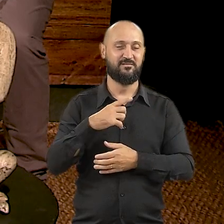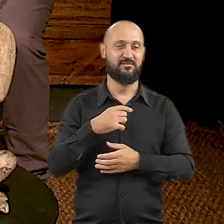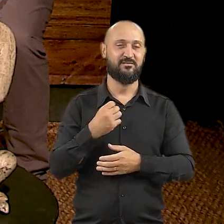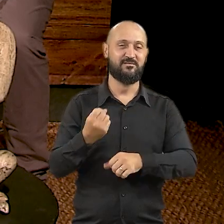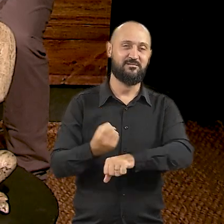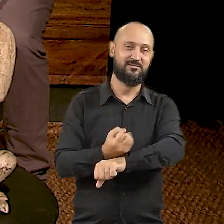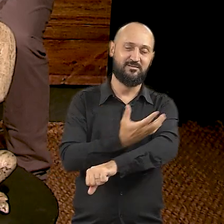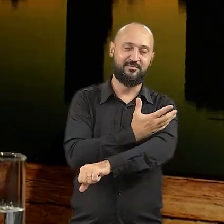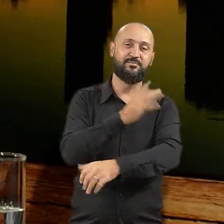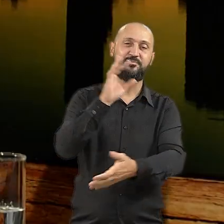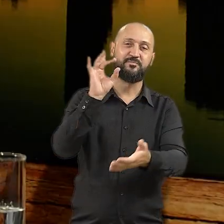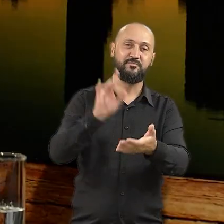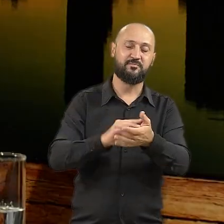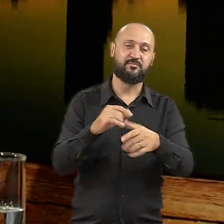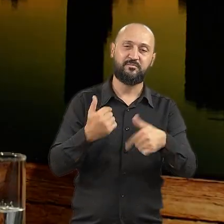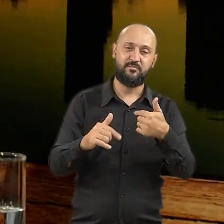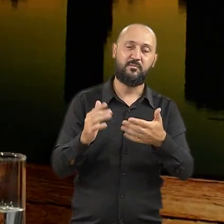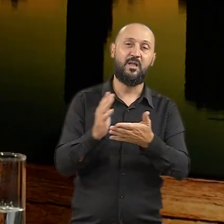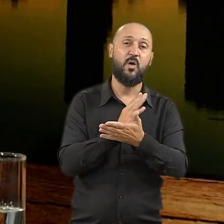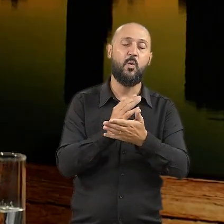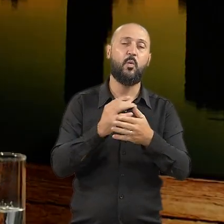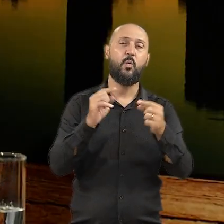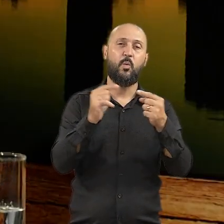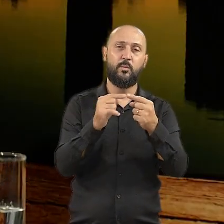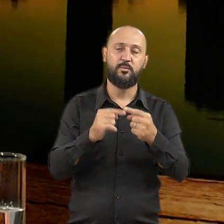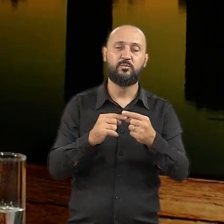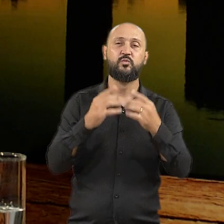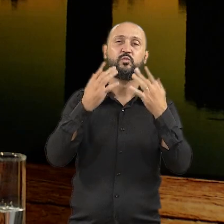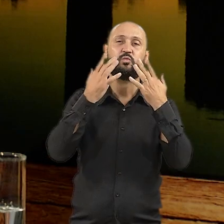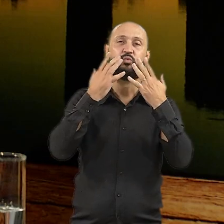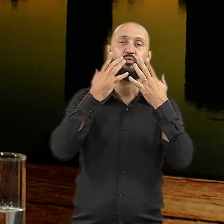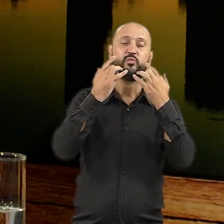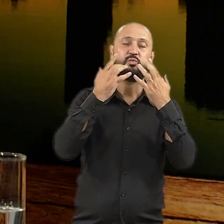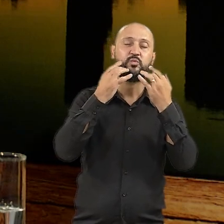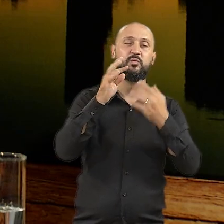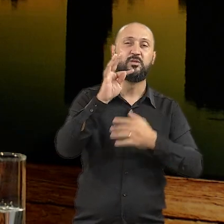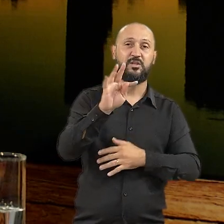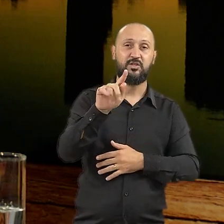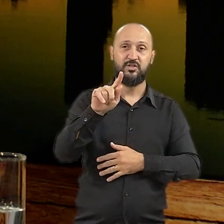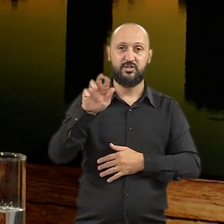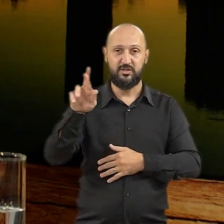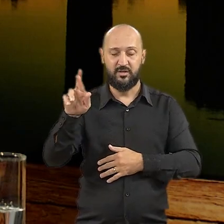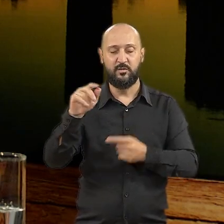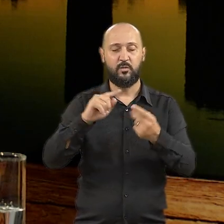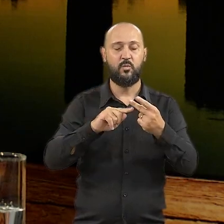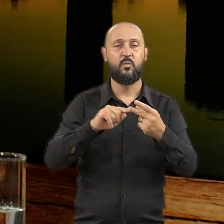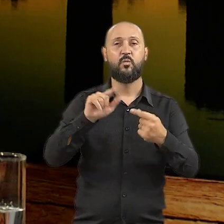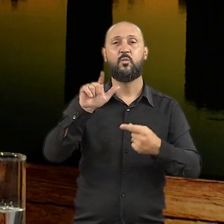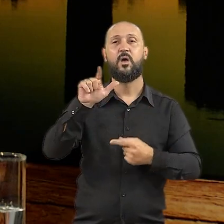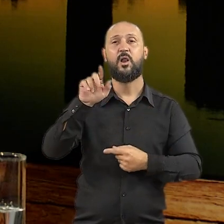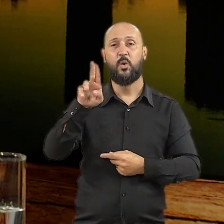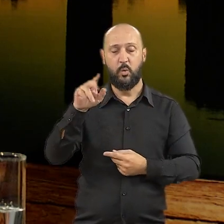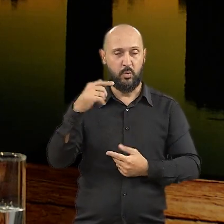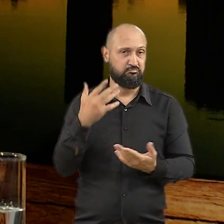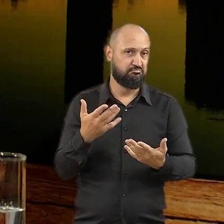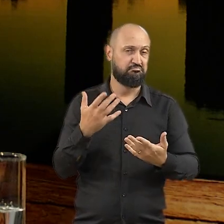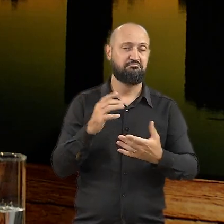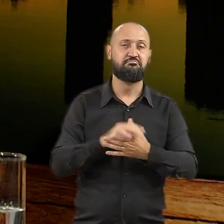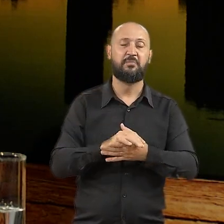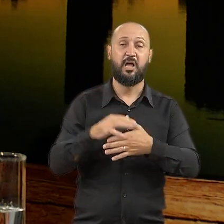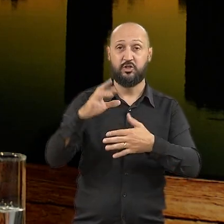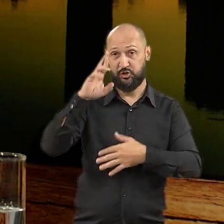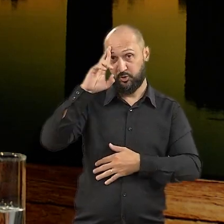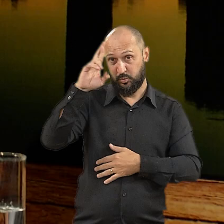que me trouxe muita alegria mesmo. Eu trabalhei em algumas montagens do Teatral Grupo de Risco, principalmente, com a Lu Bigatão na direção.